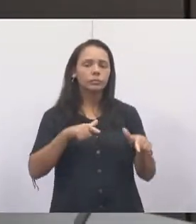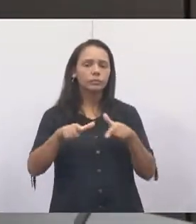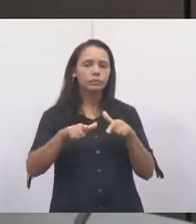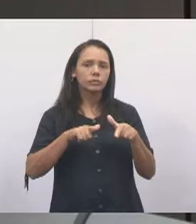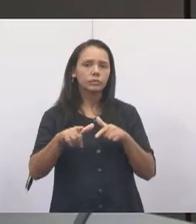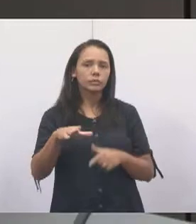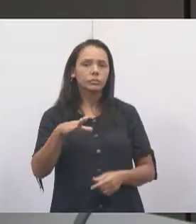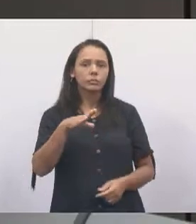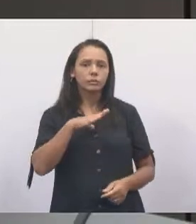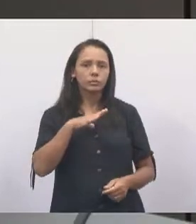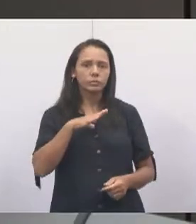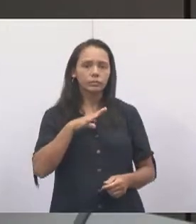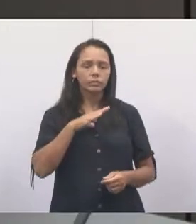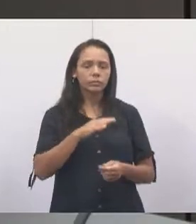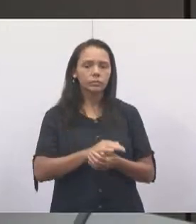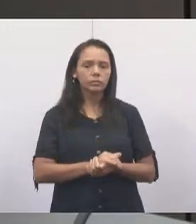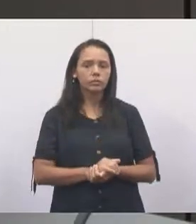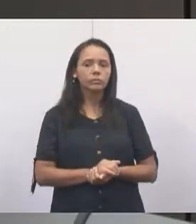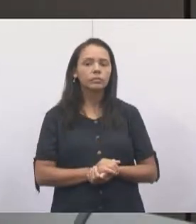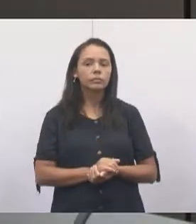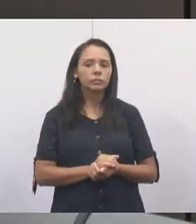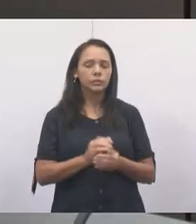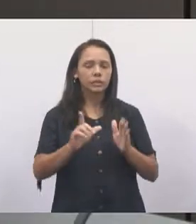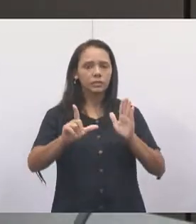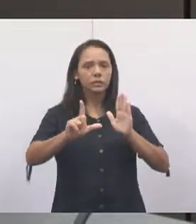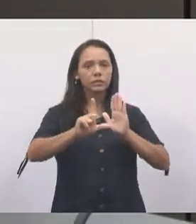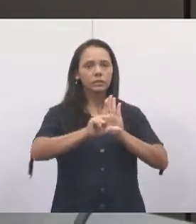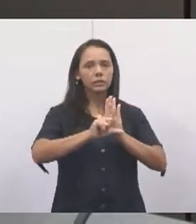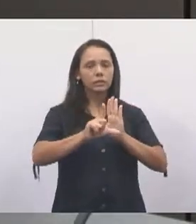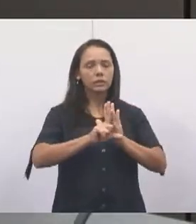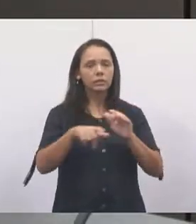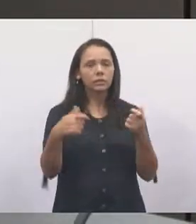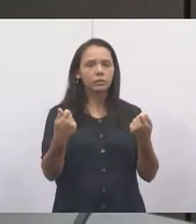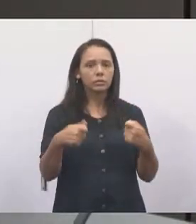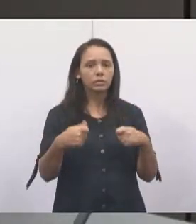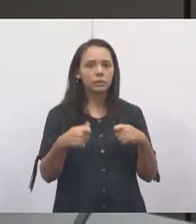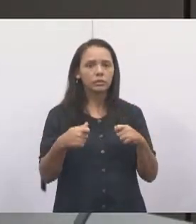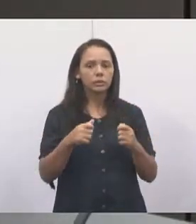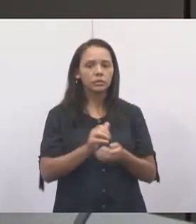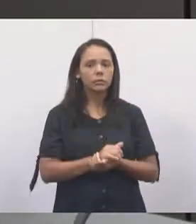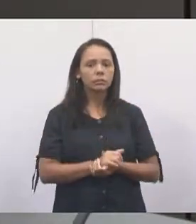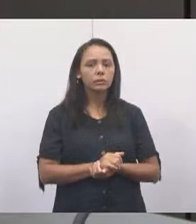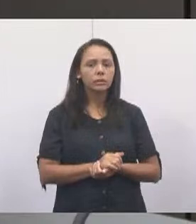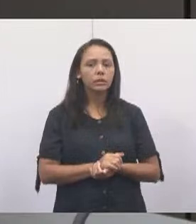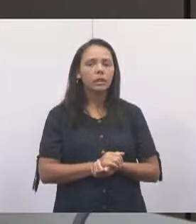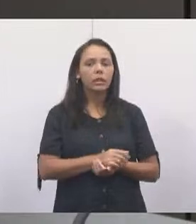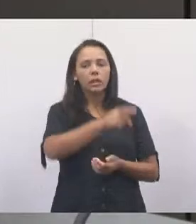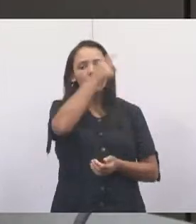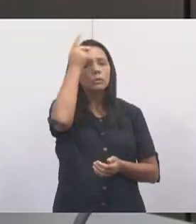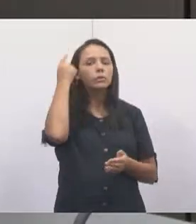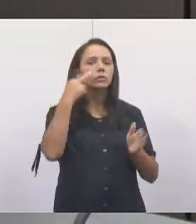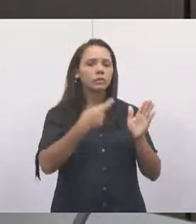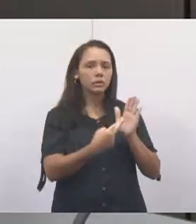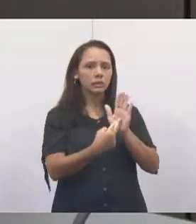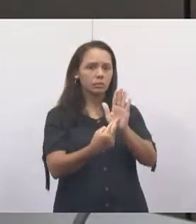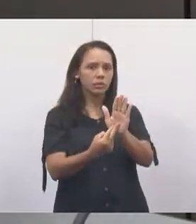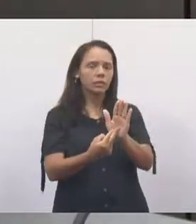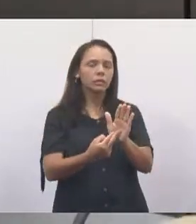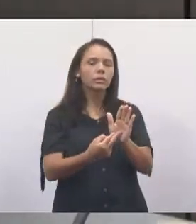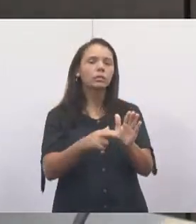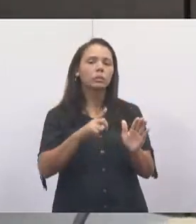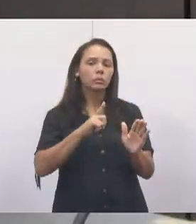criação das condições jurídico-legais necessárias para que tais representantes em nosso município possam gozar plenamente de seus direitos.